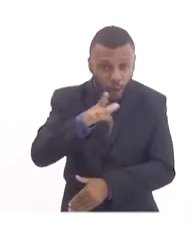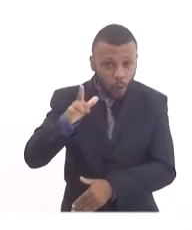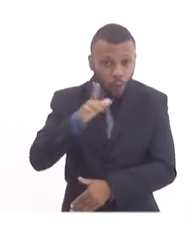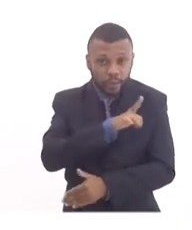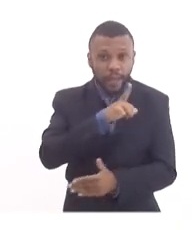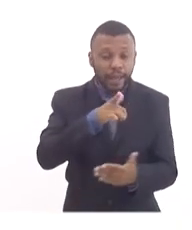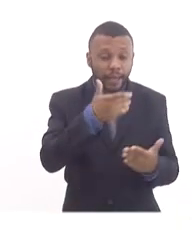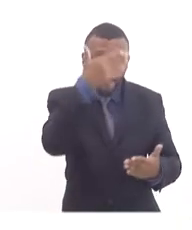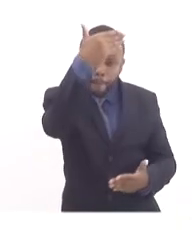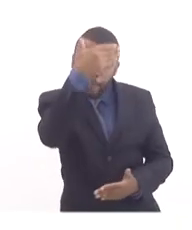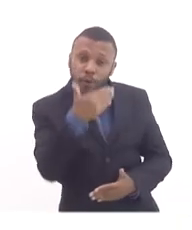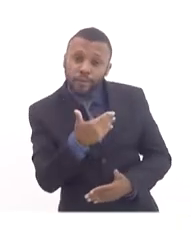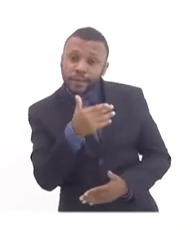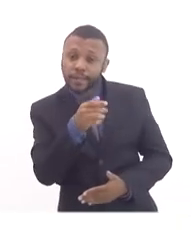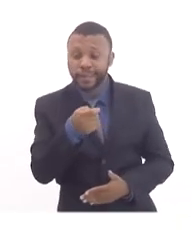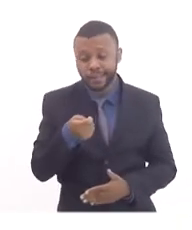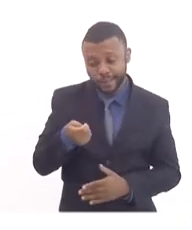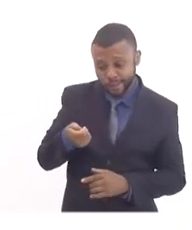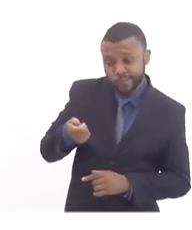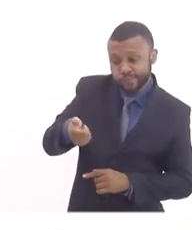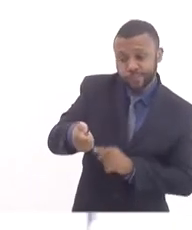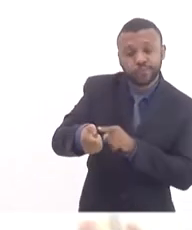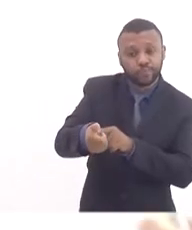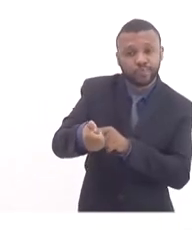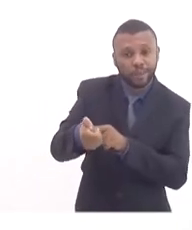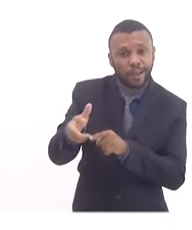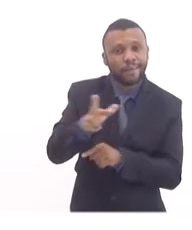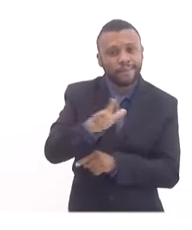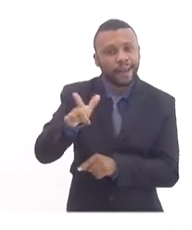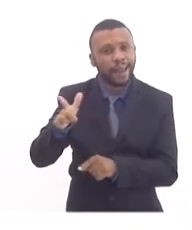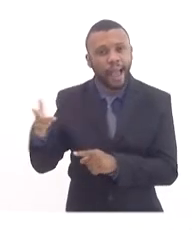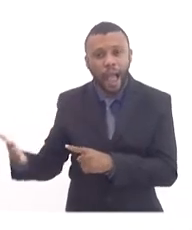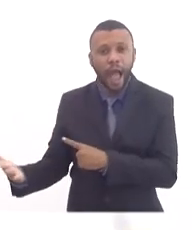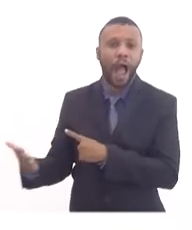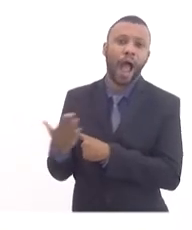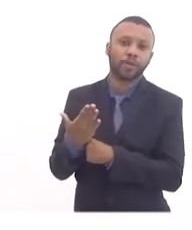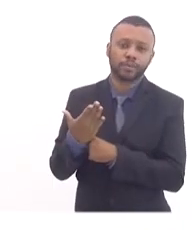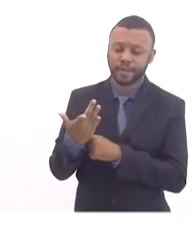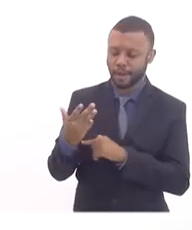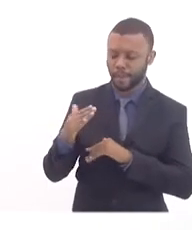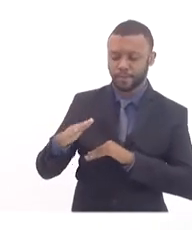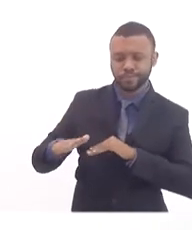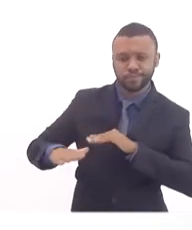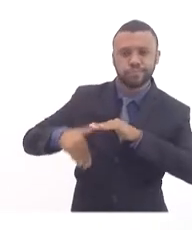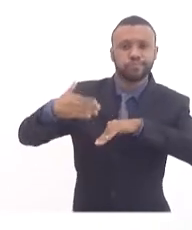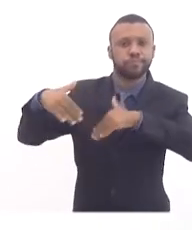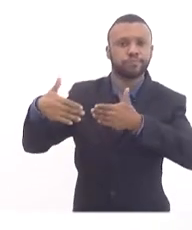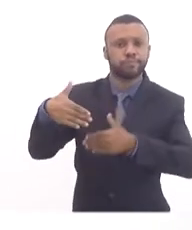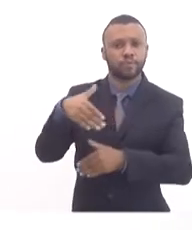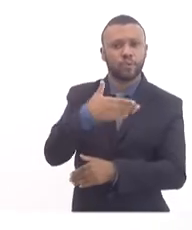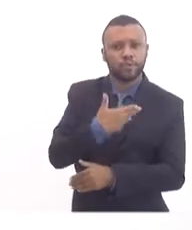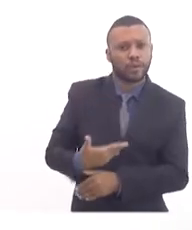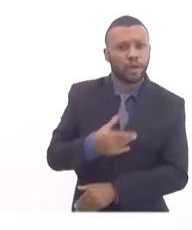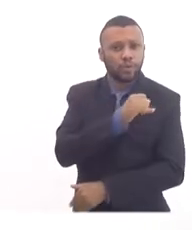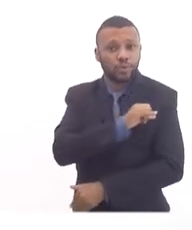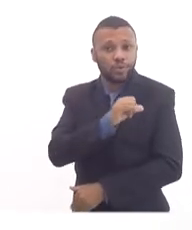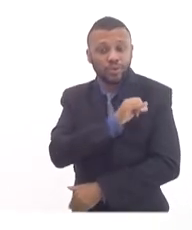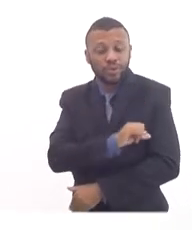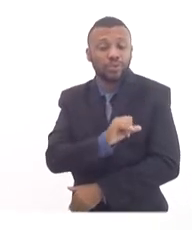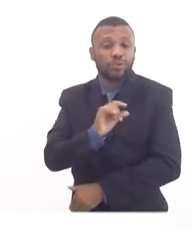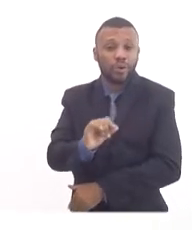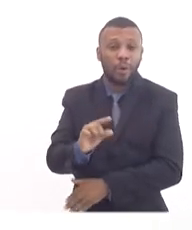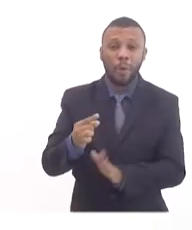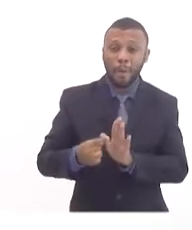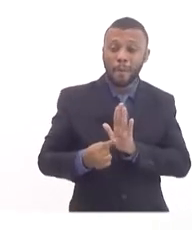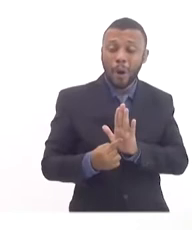que esse benefício né vai contribuir para que o Estado do Rio de Janeiro não ostente o pior